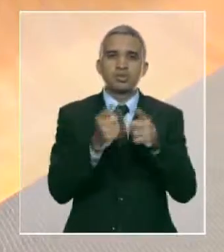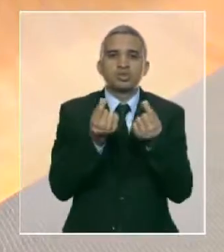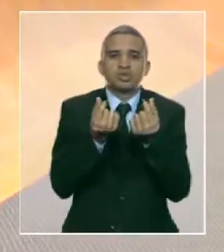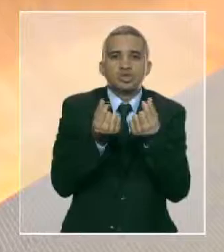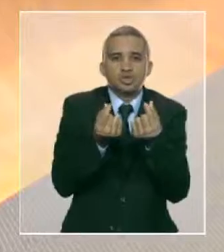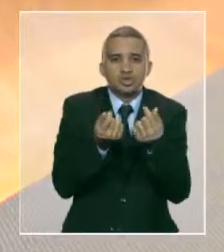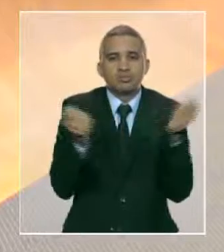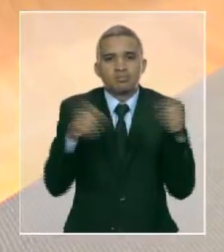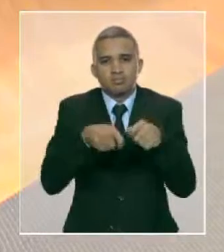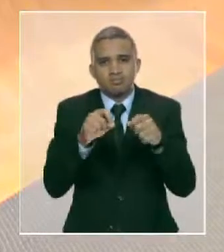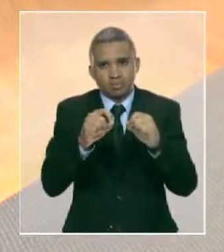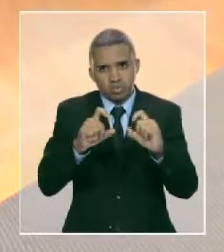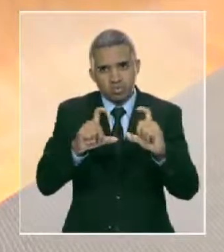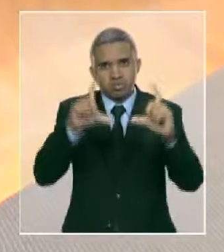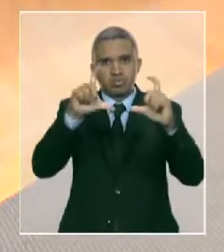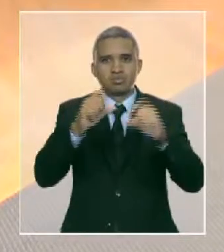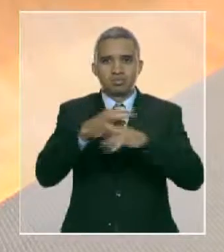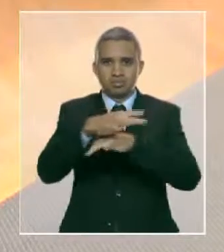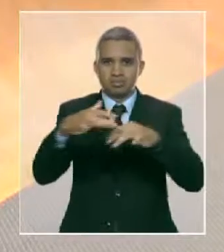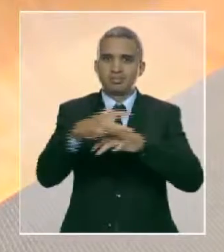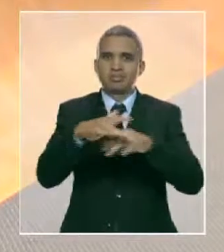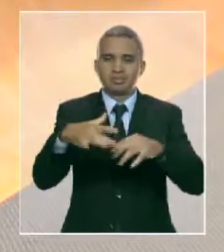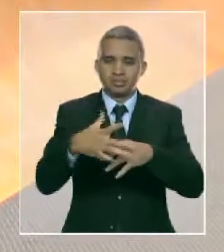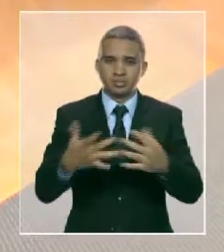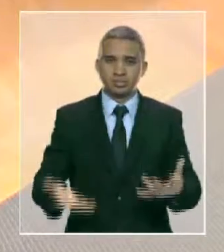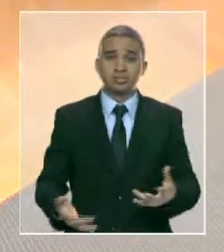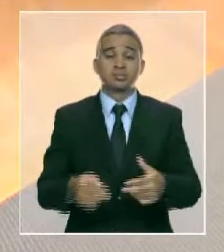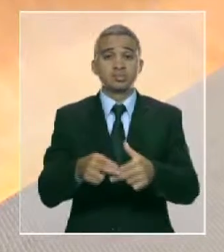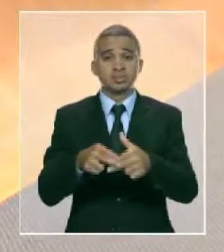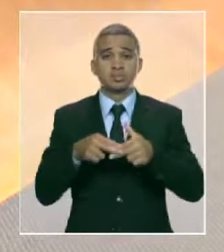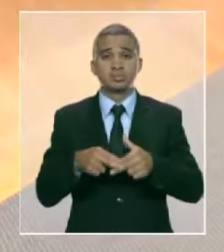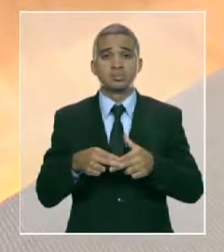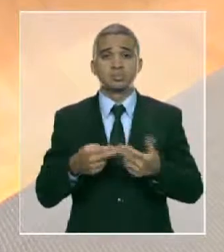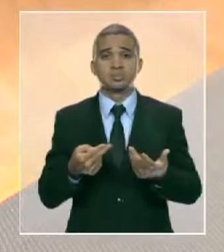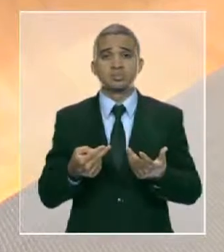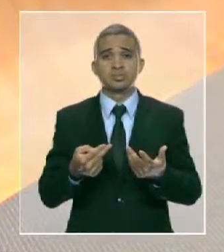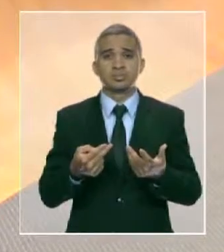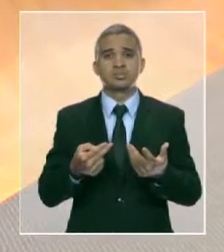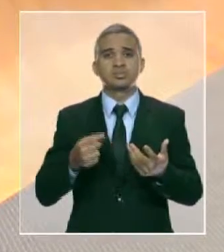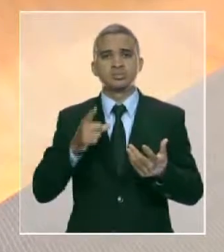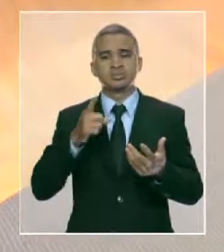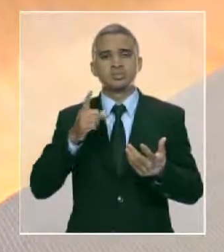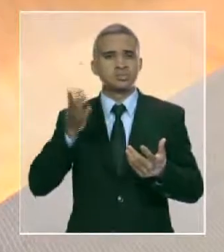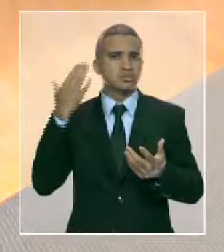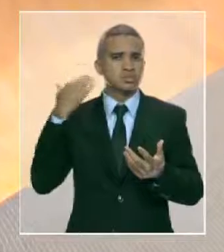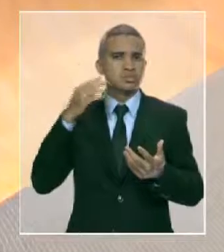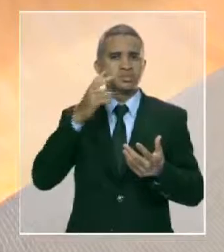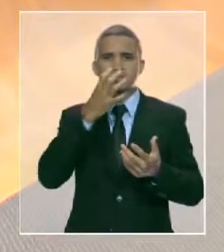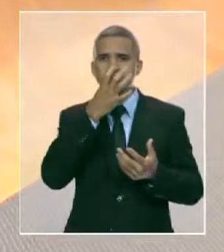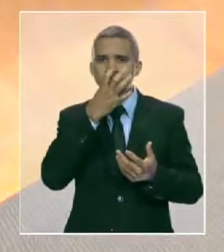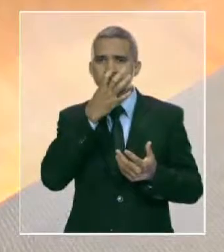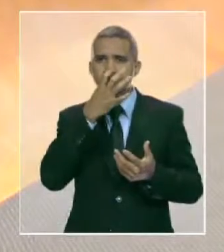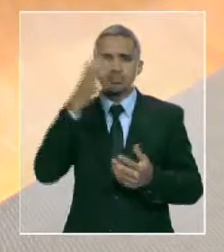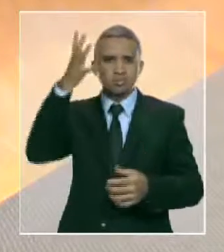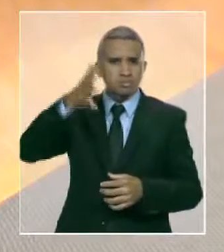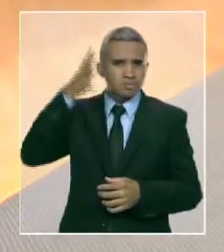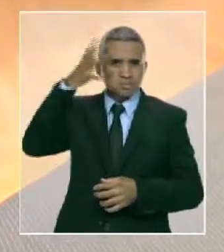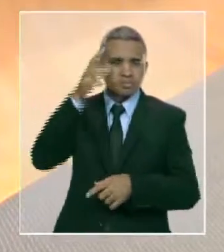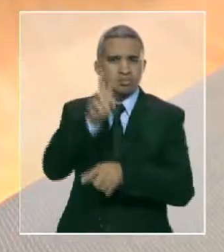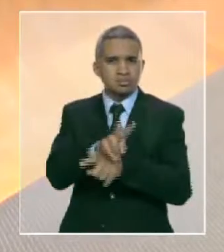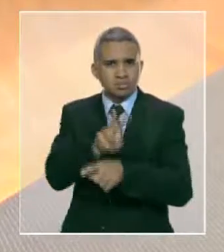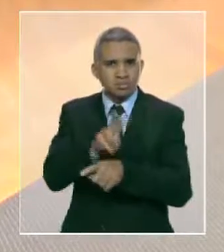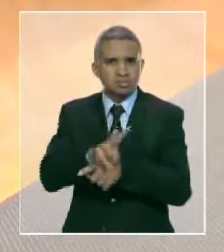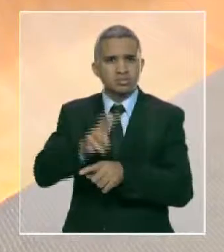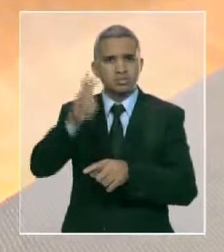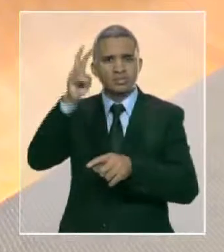financeiramente. Eu vi aqui muitos discursos em defesa dos animais, e